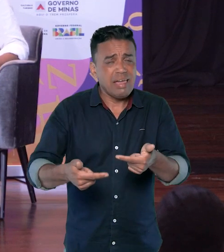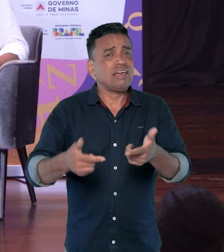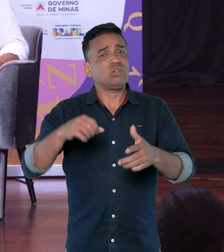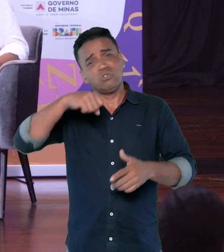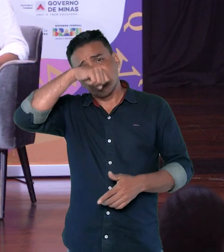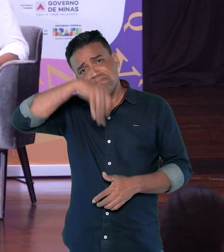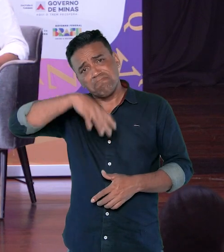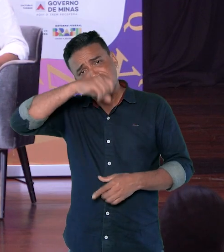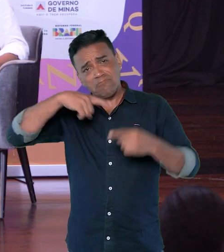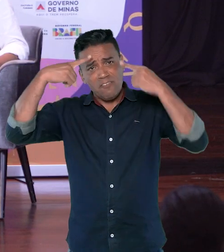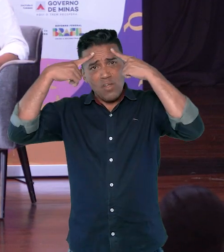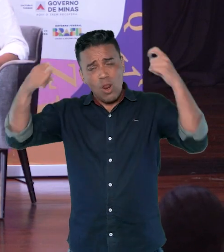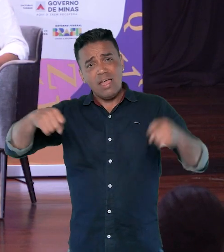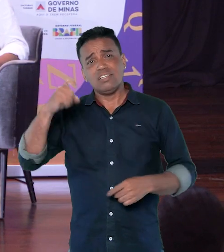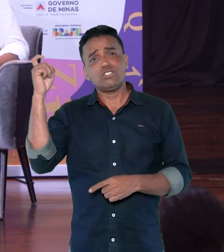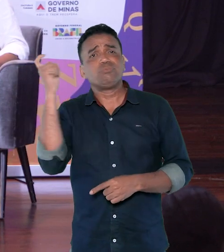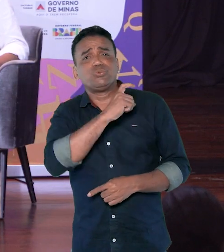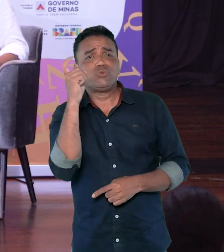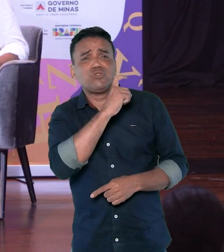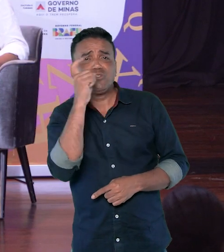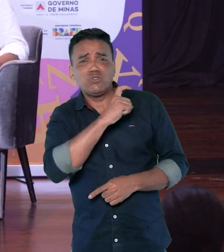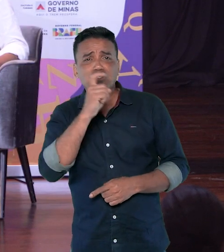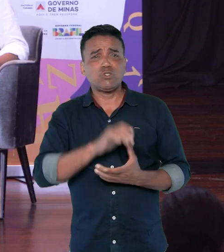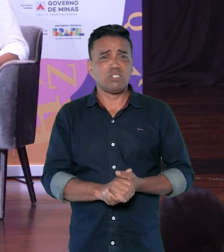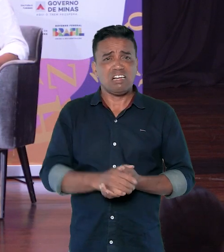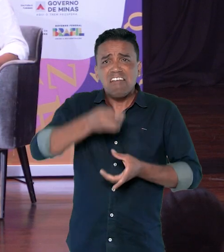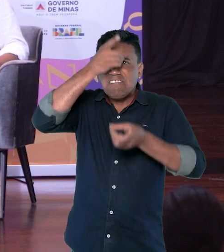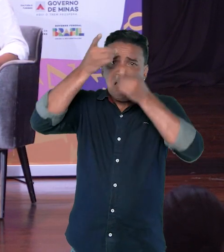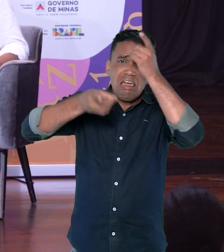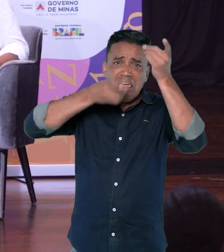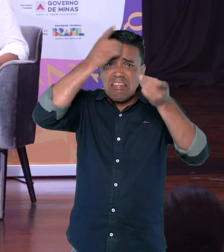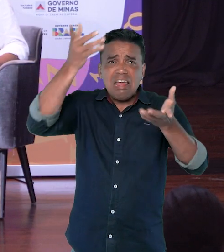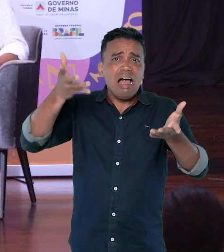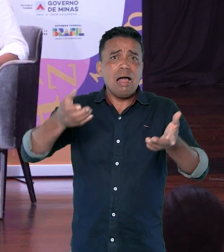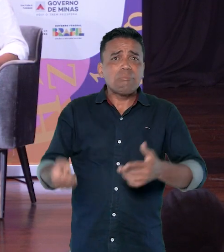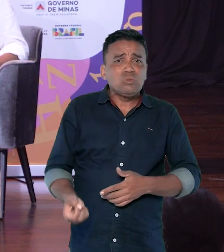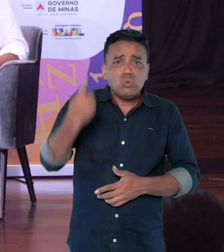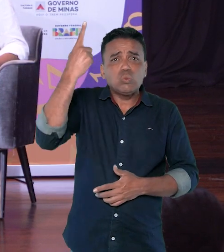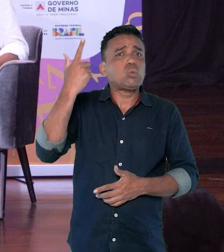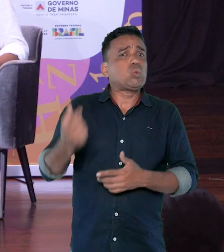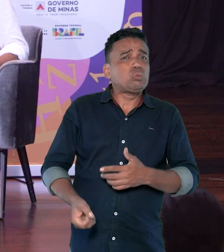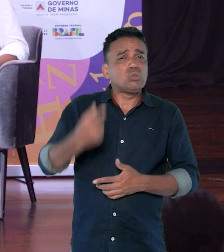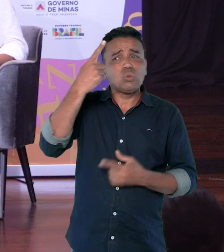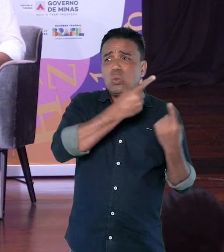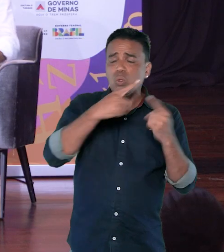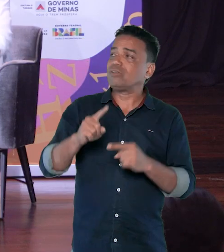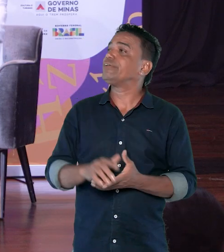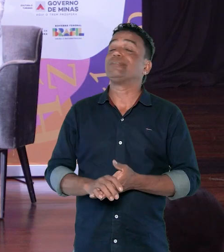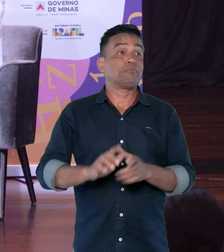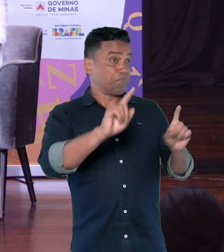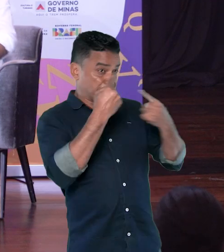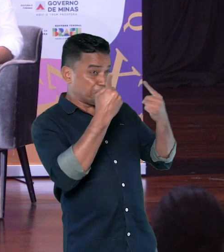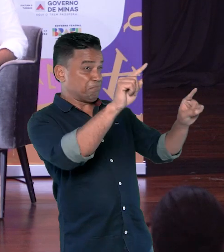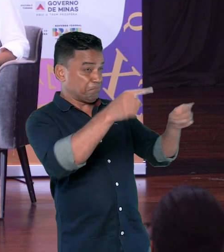agressões, de mentiras, de calúnias mais absurdas que a gente viu nesses intimidações,